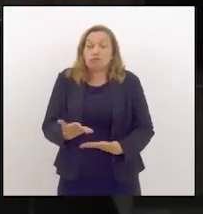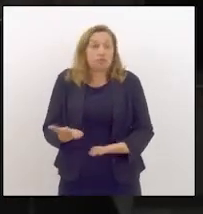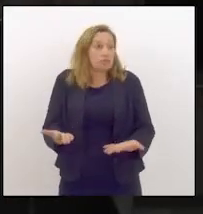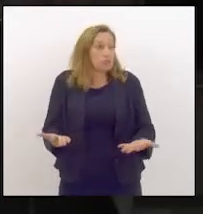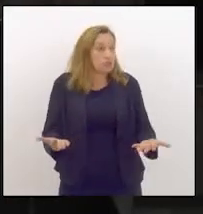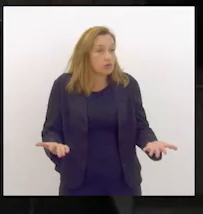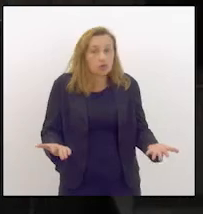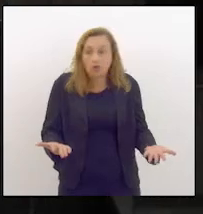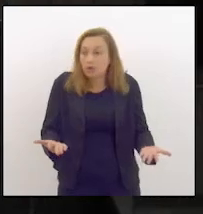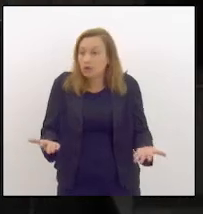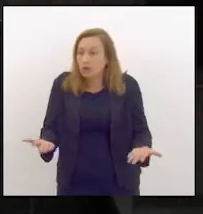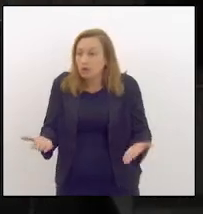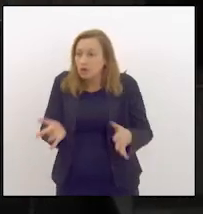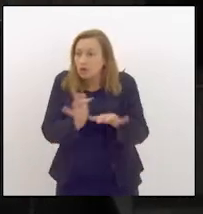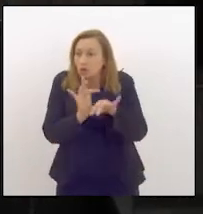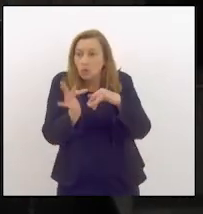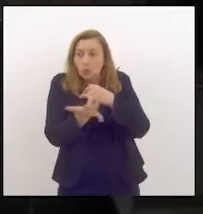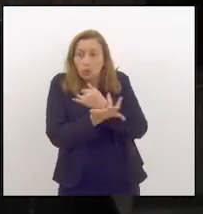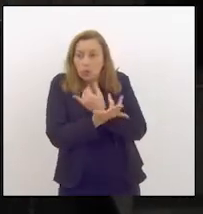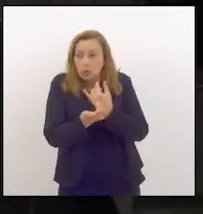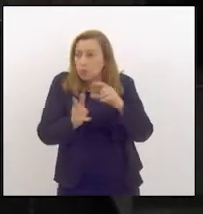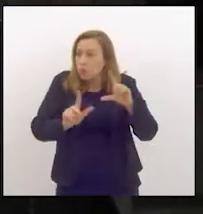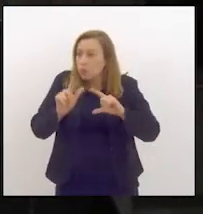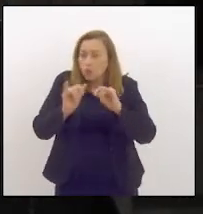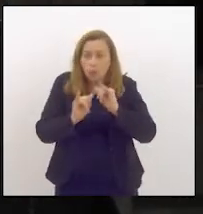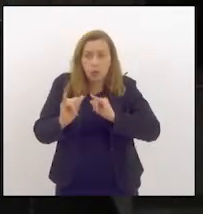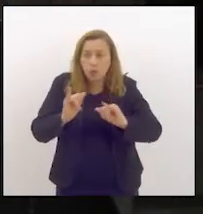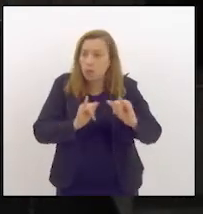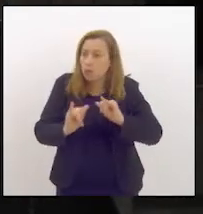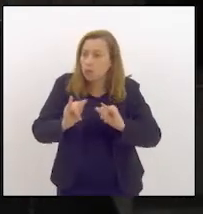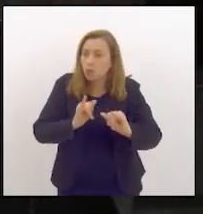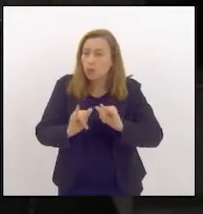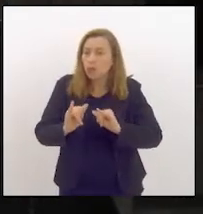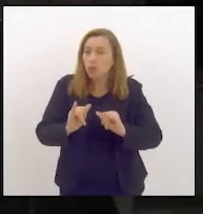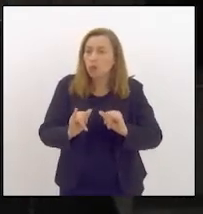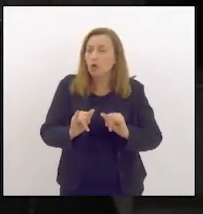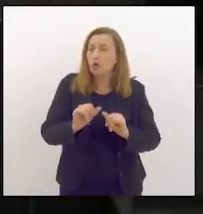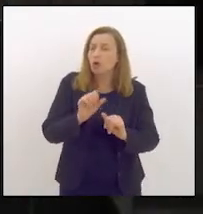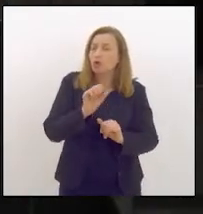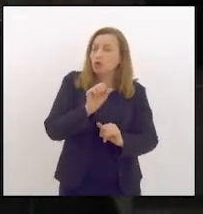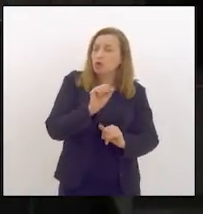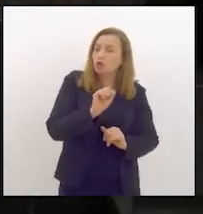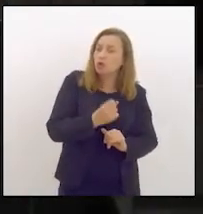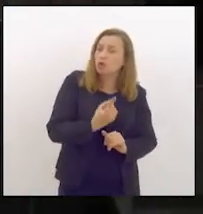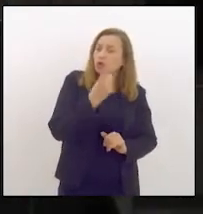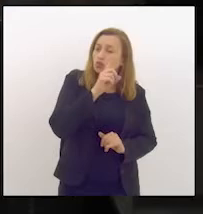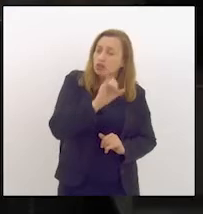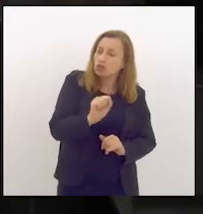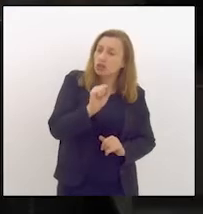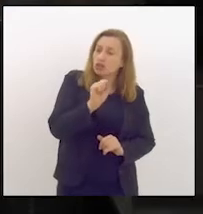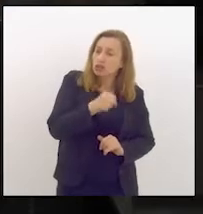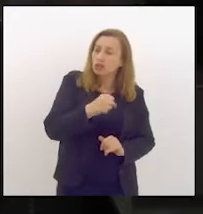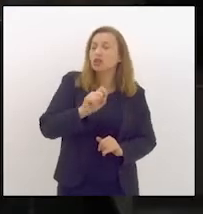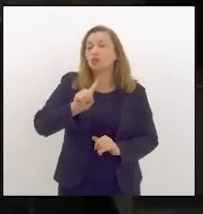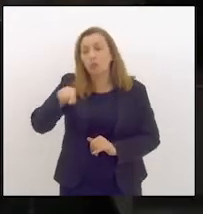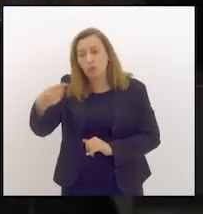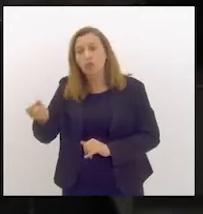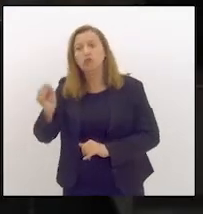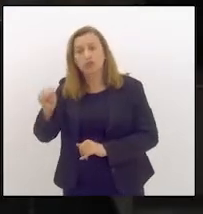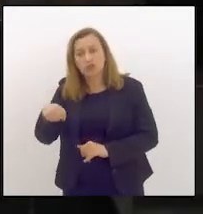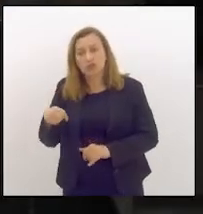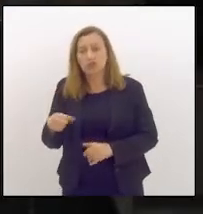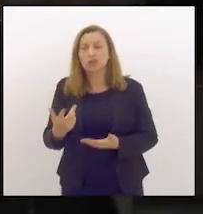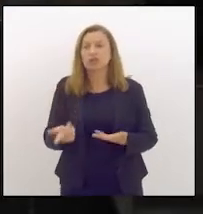em toda mídia é quase um dia sim outro também em